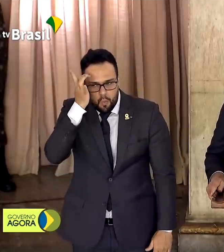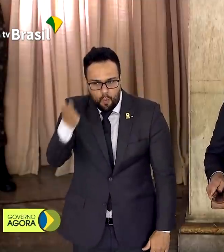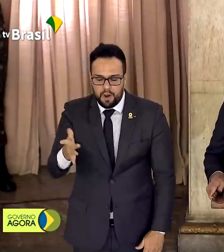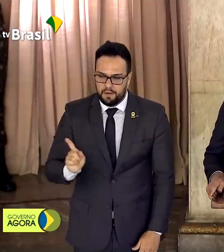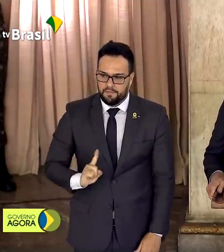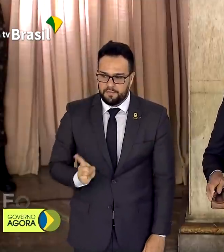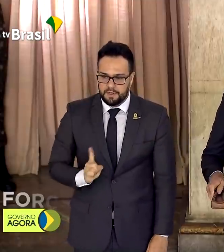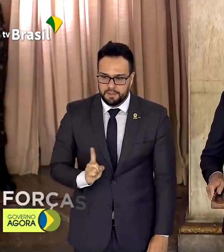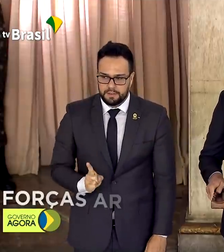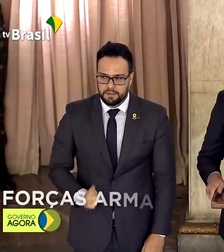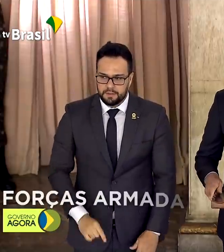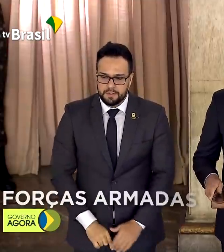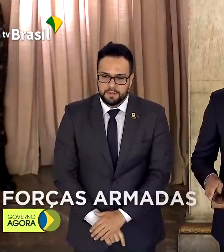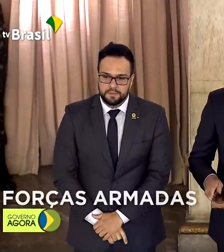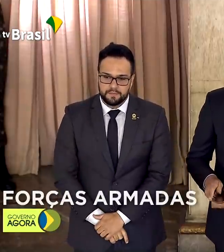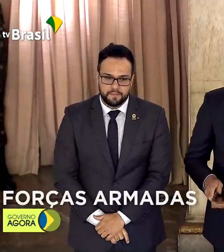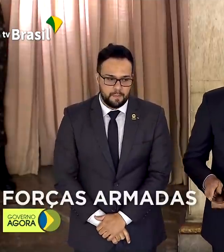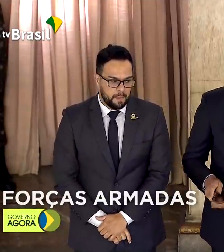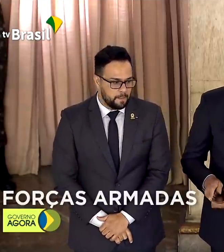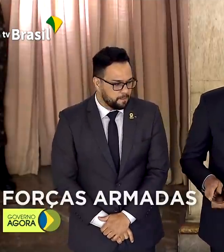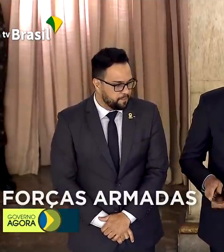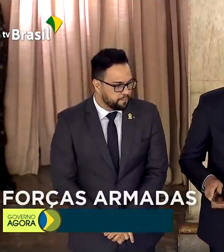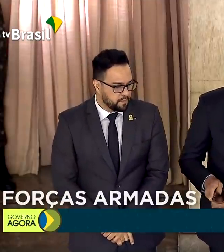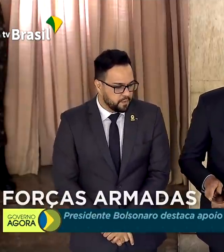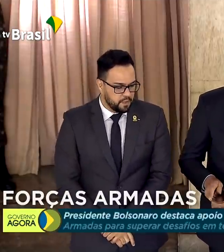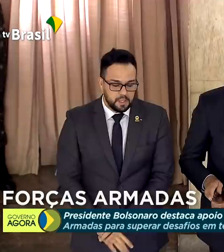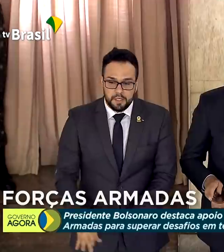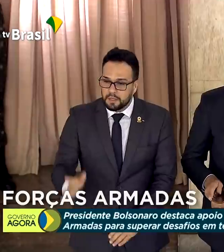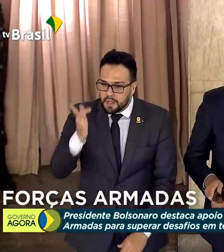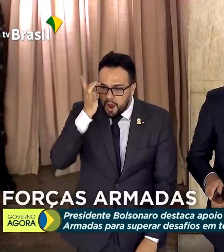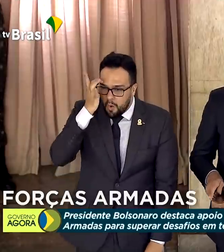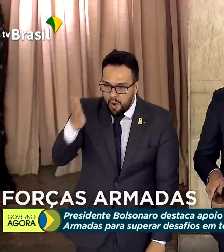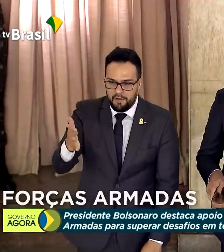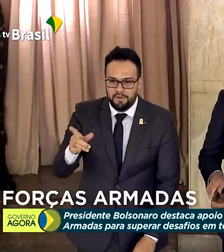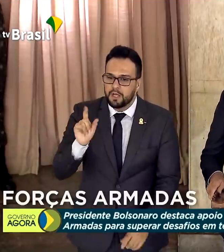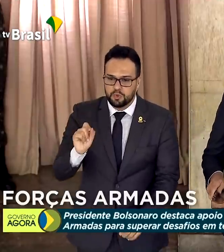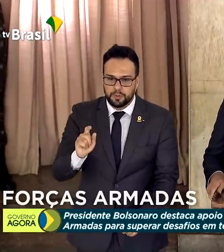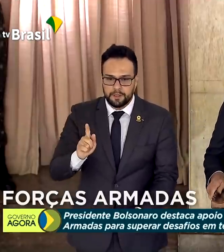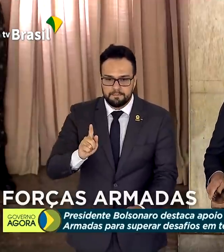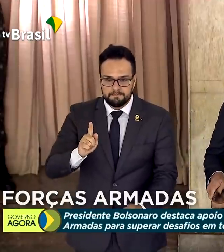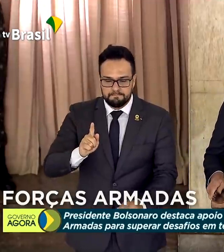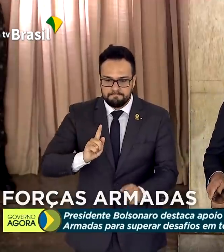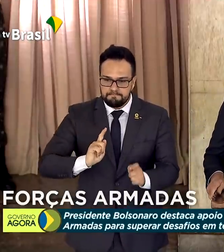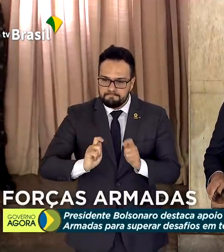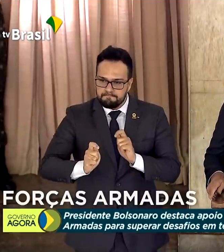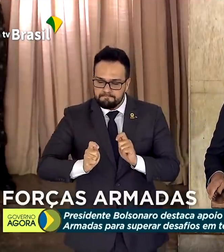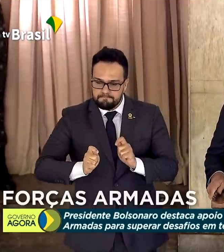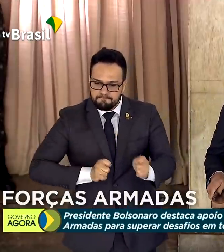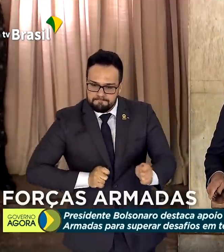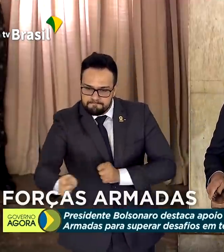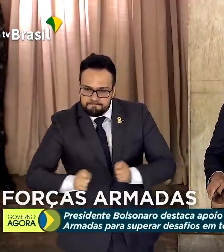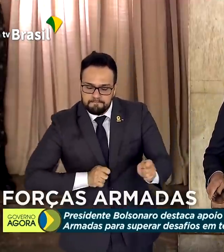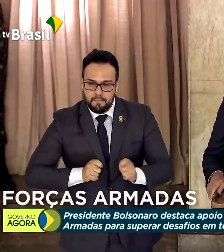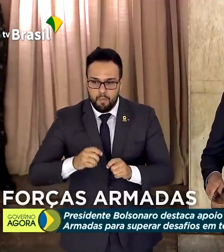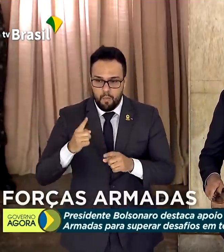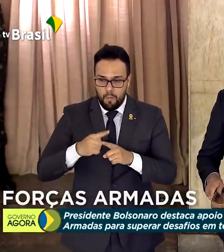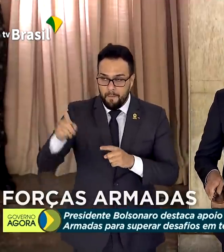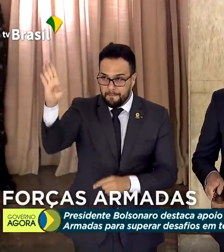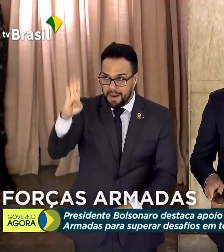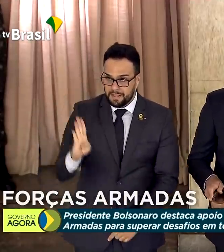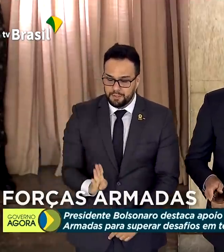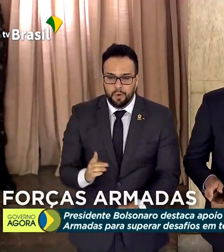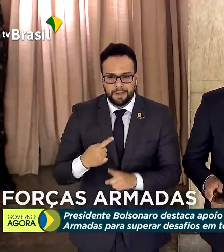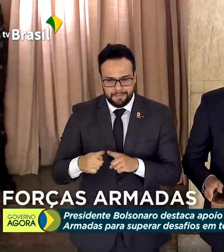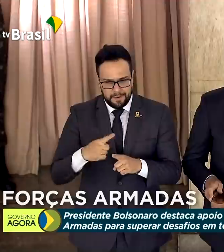a situação de comandar o Brasil com tantos problemas, mas com fé em Deus e com a